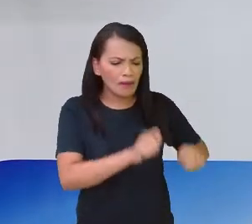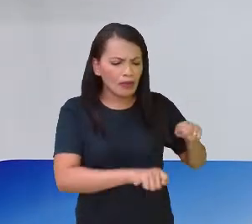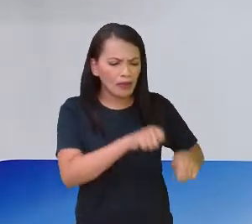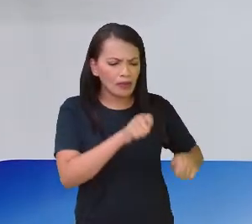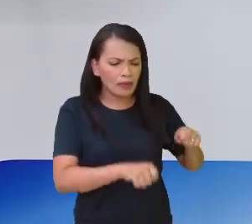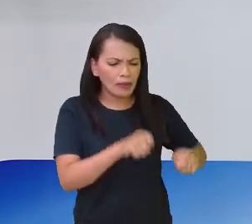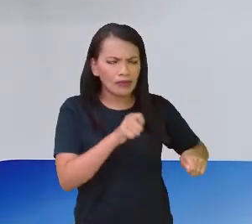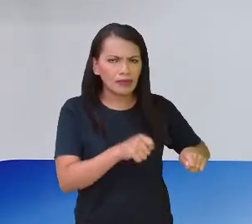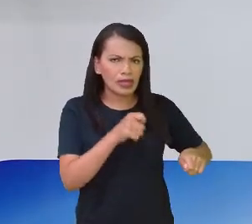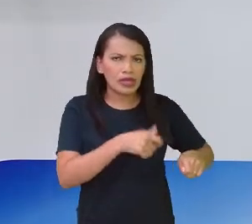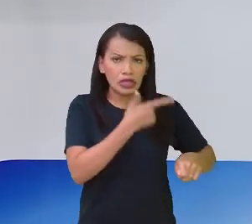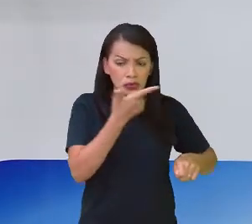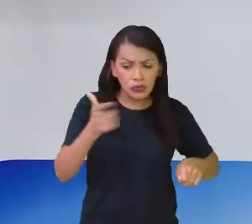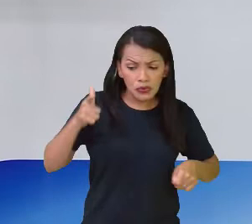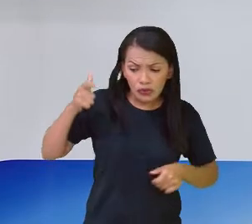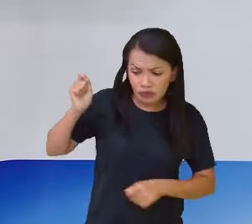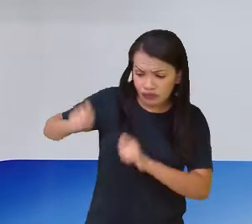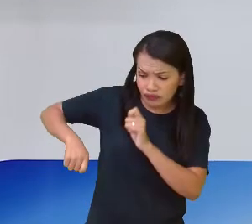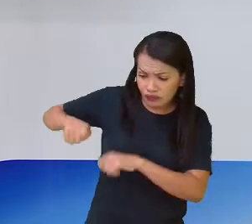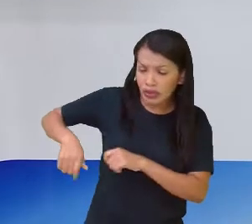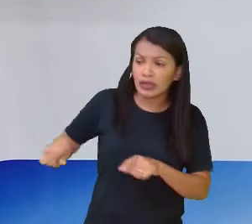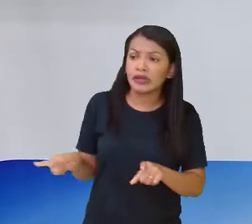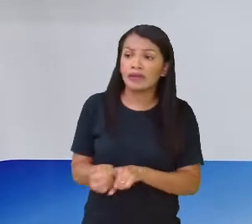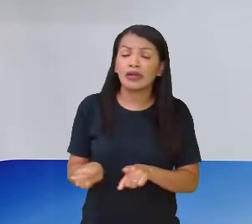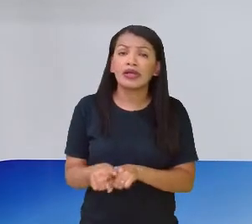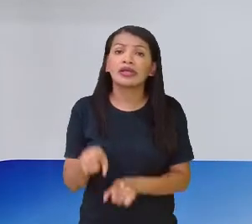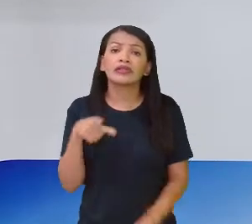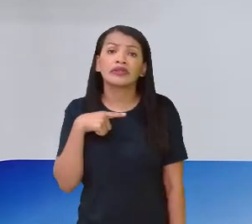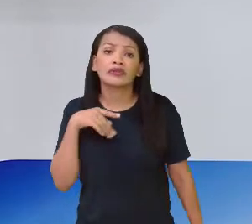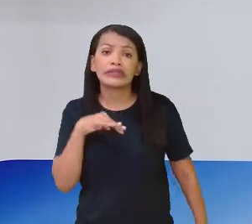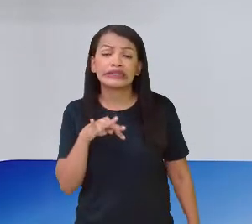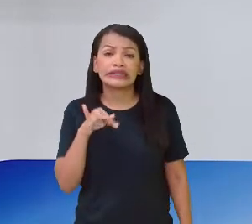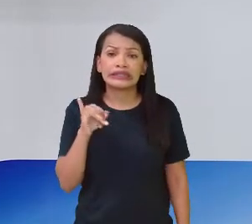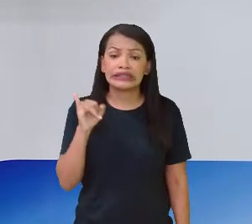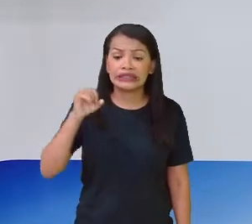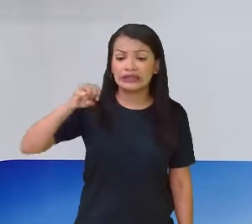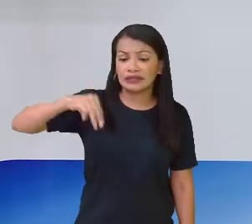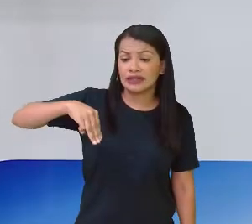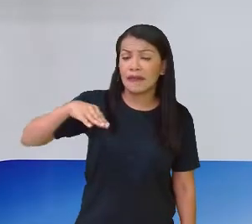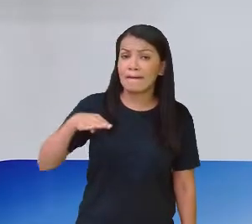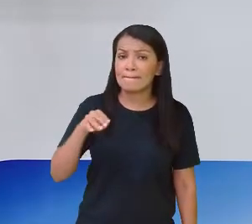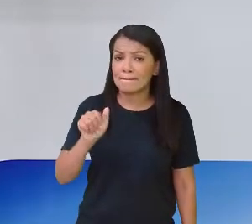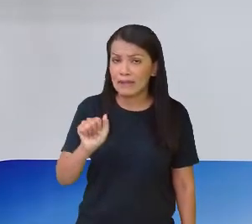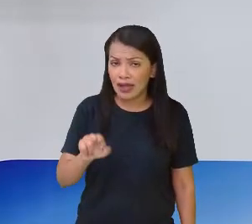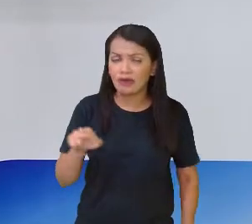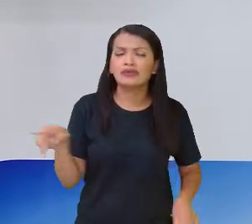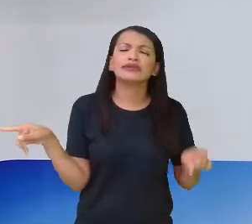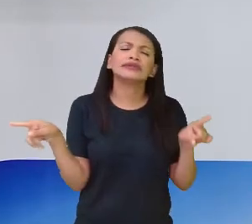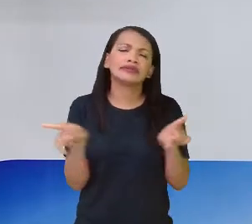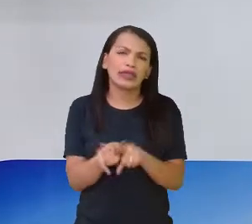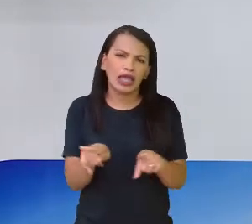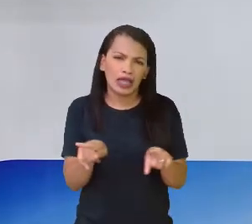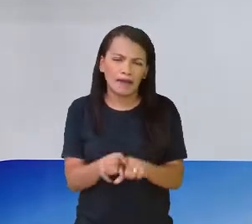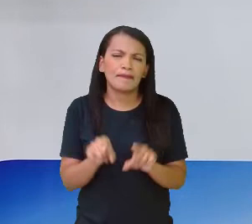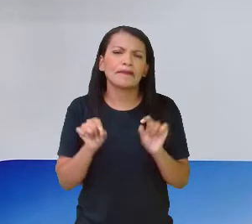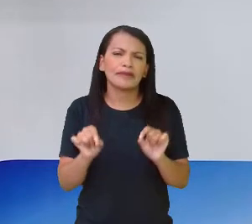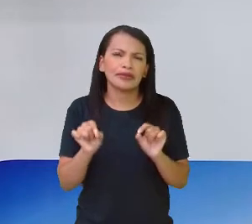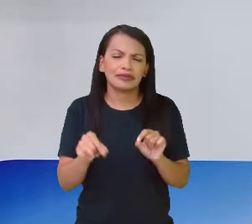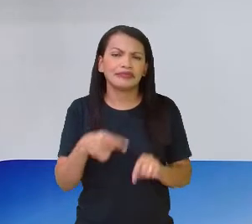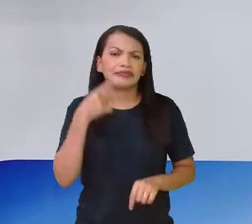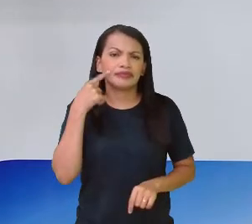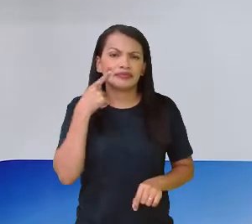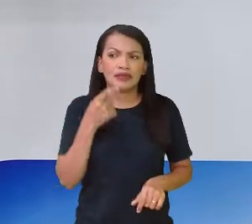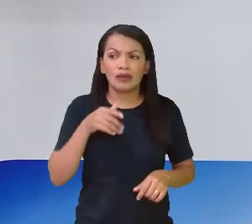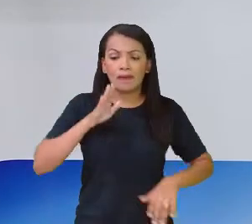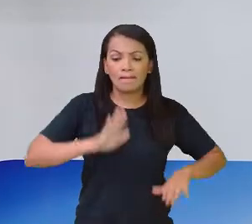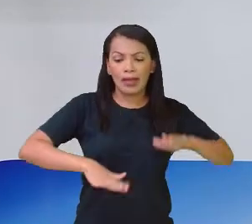grupos utilizam além da caixa o timbal também, que tem um som parecido com a caixa, é um som bem agudo, bem seco, mas aí é tocado com